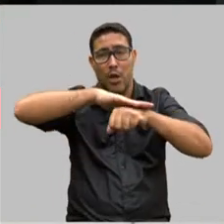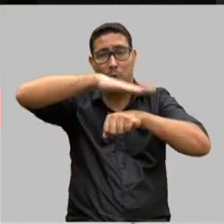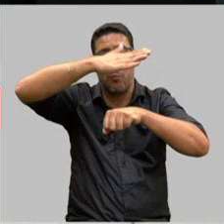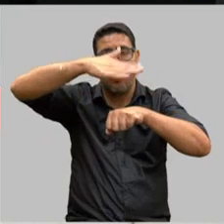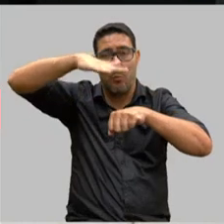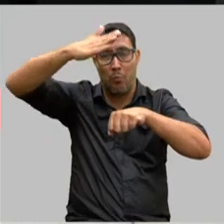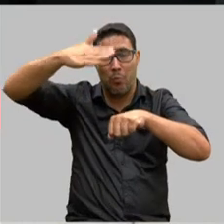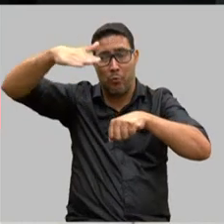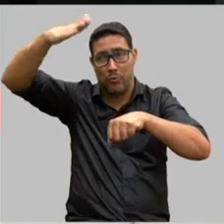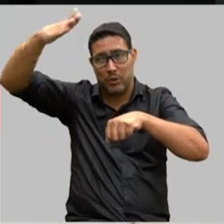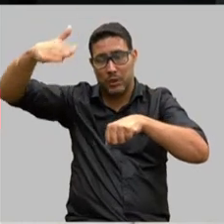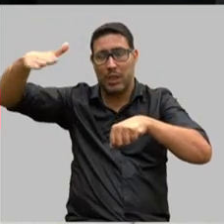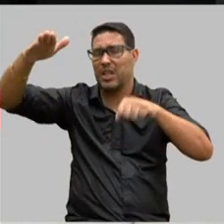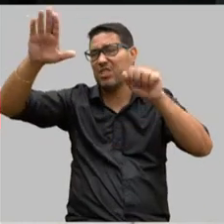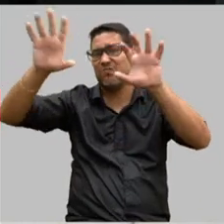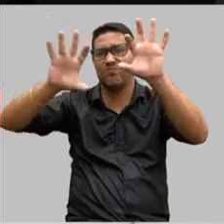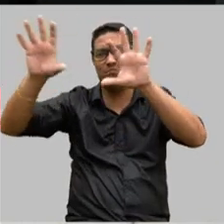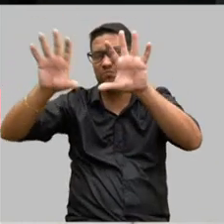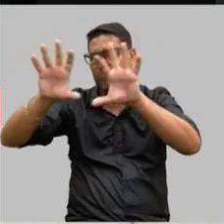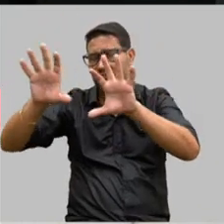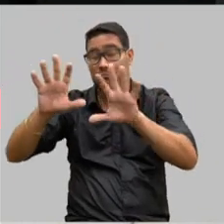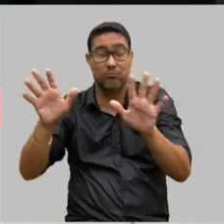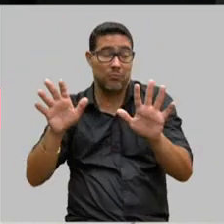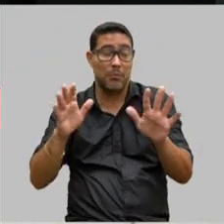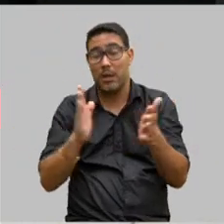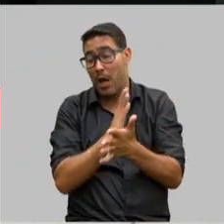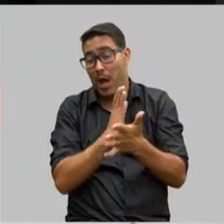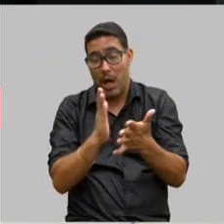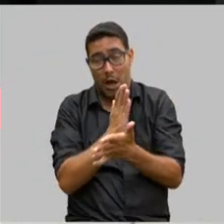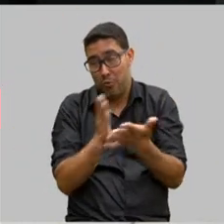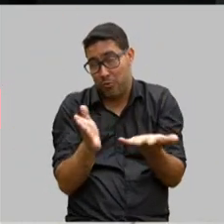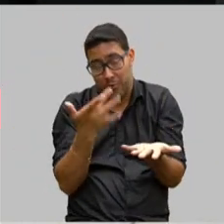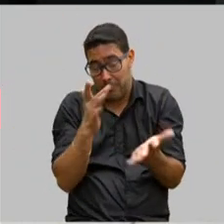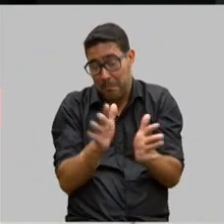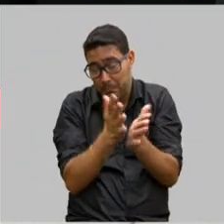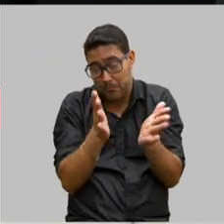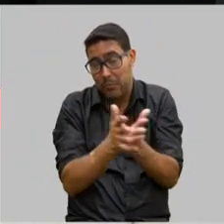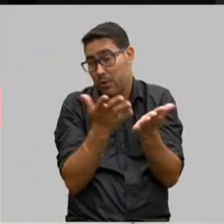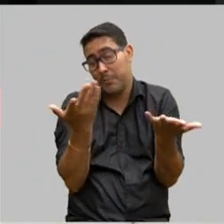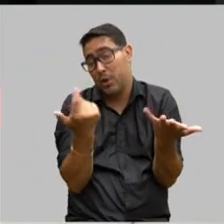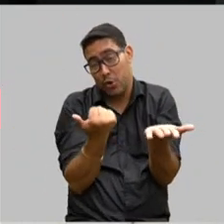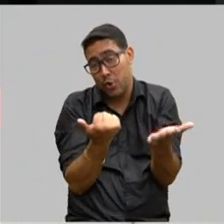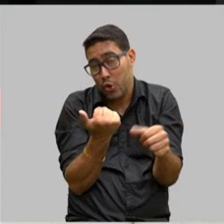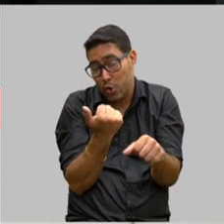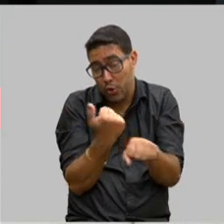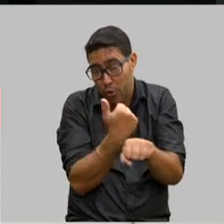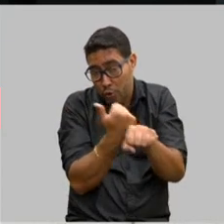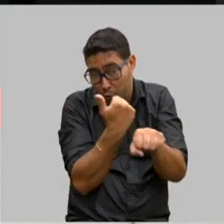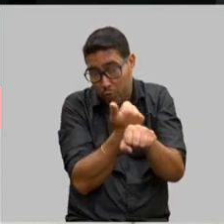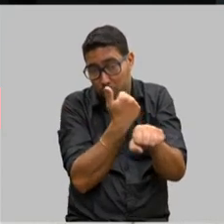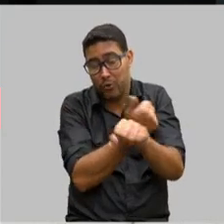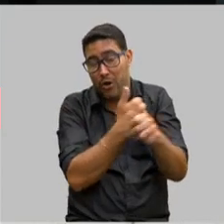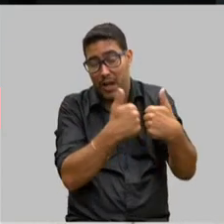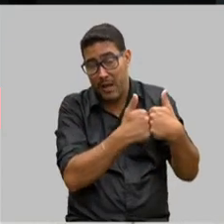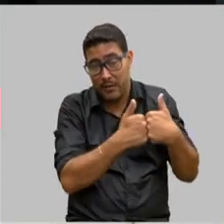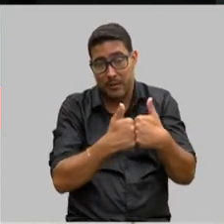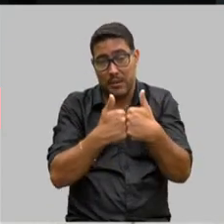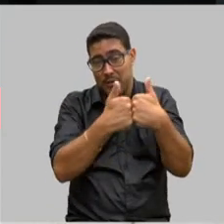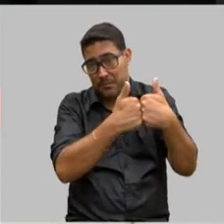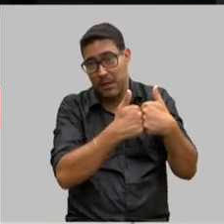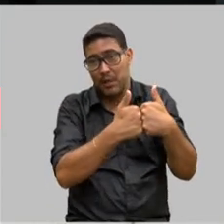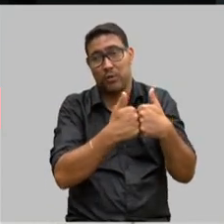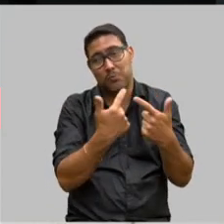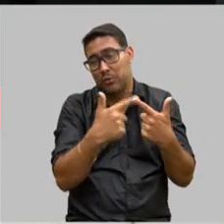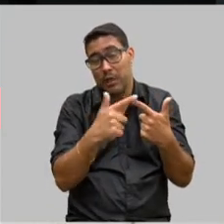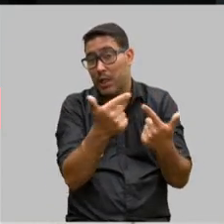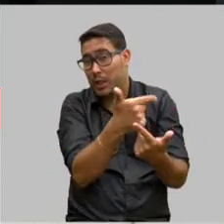estão morando nessas regiões não porque eles querem, né, os menos favorecidos, porque eles não têm condições. E, quando chove,